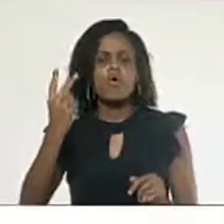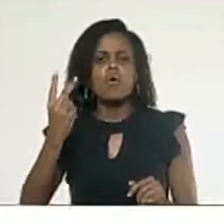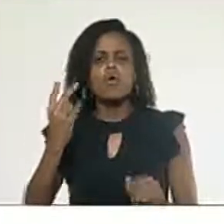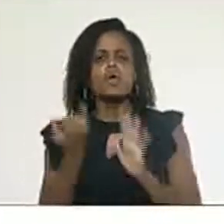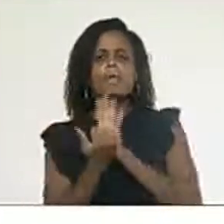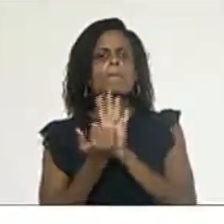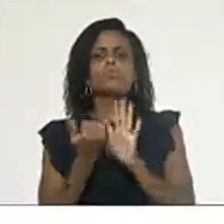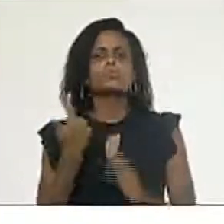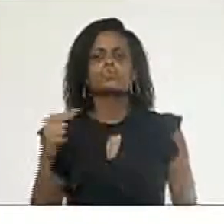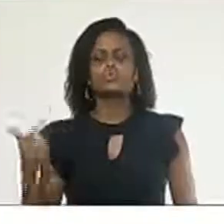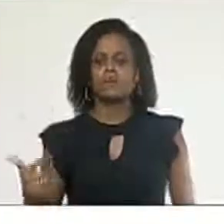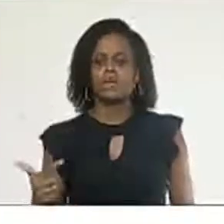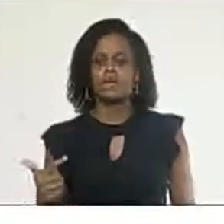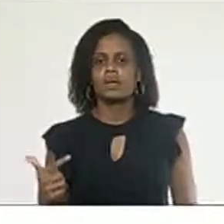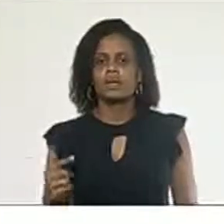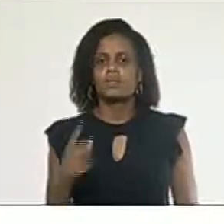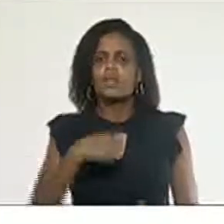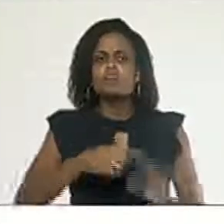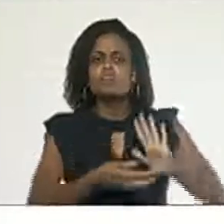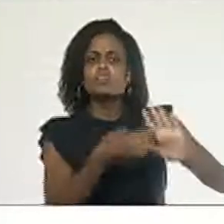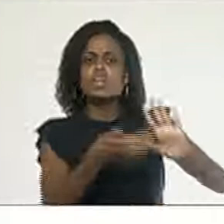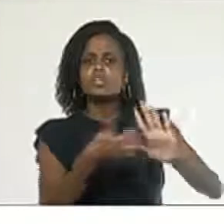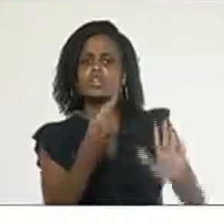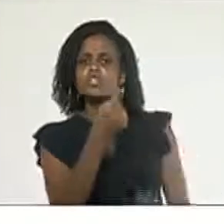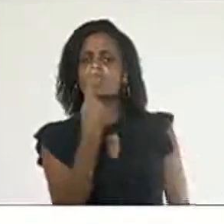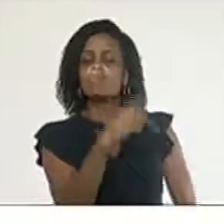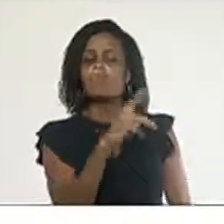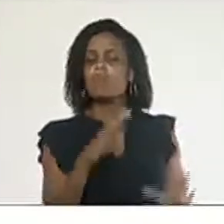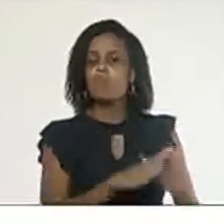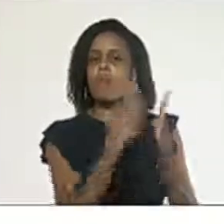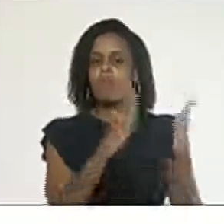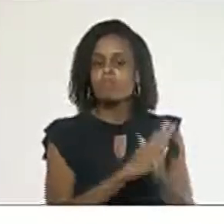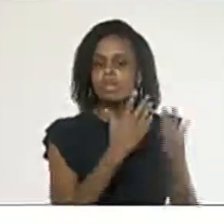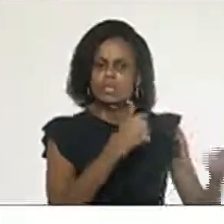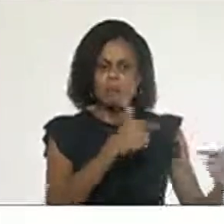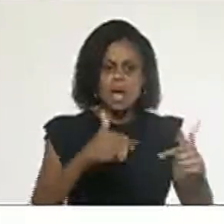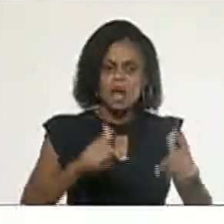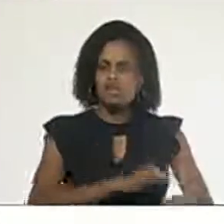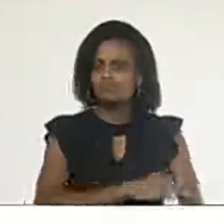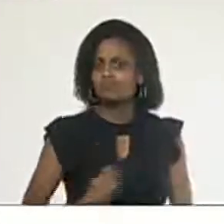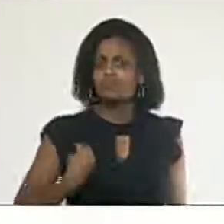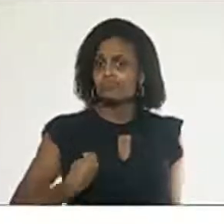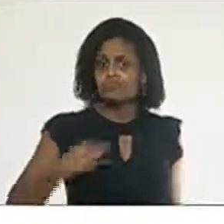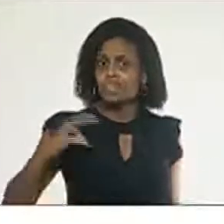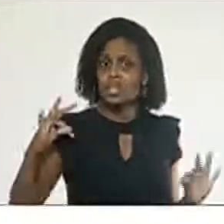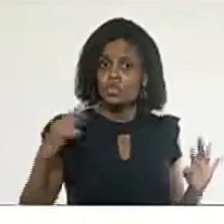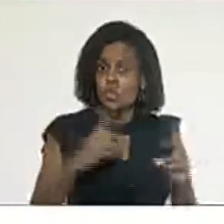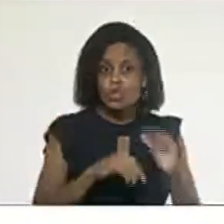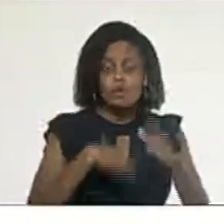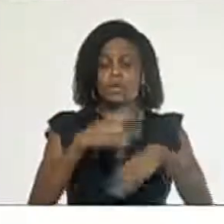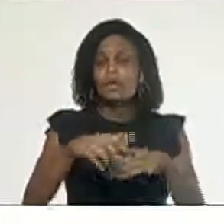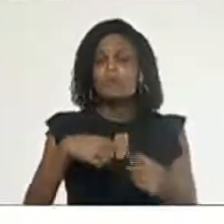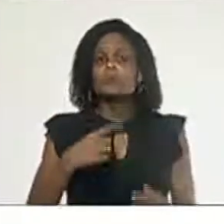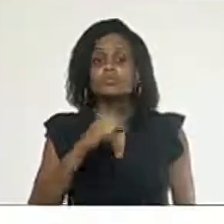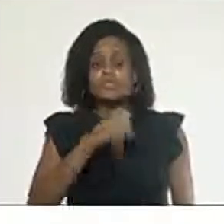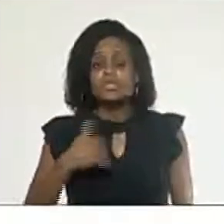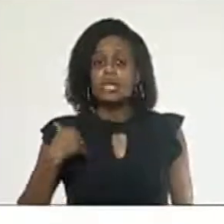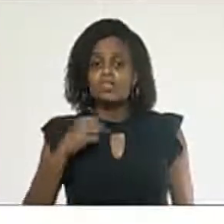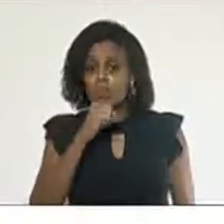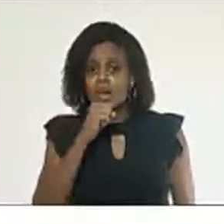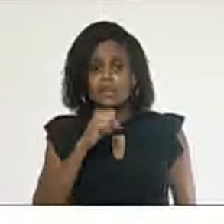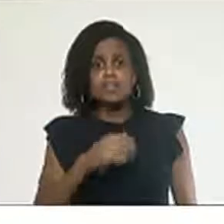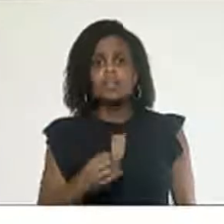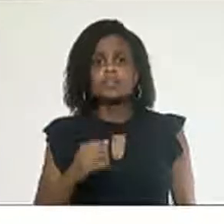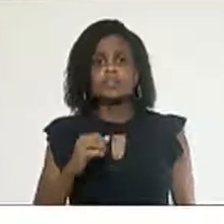trabalha para produzir essas riquezas e que trabalha a vida inteira para isso, e depois ele não vai conseguir se aposentar com essa